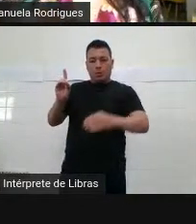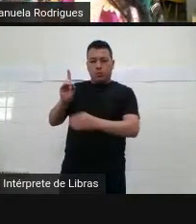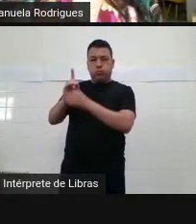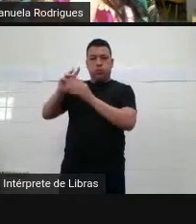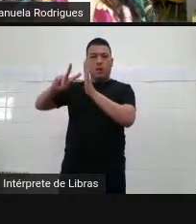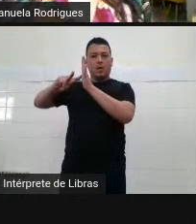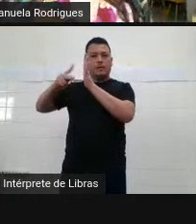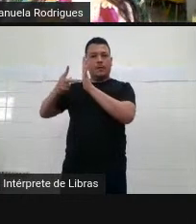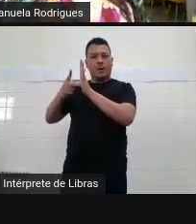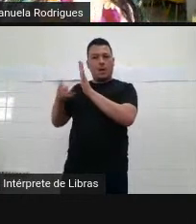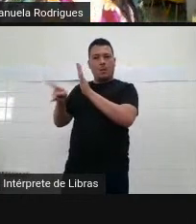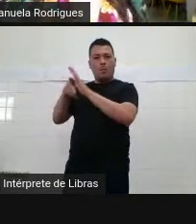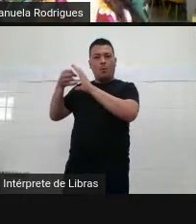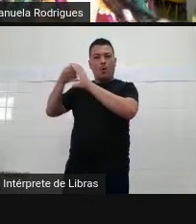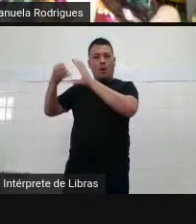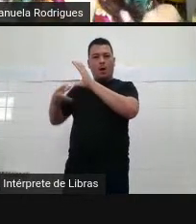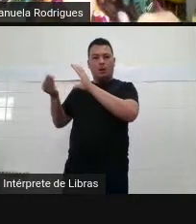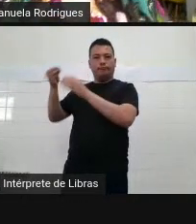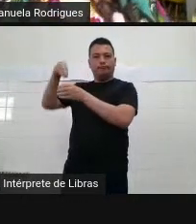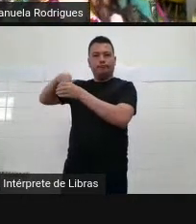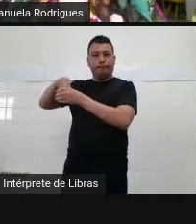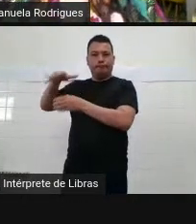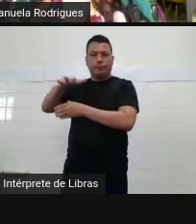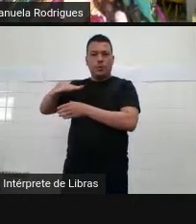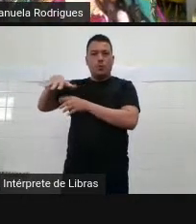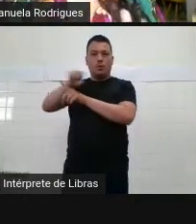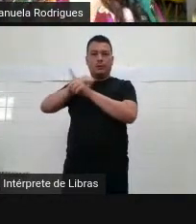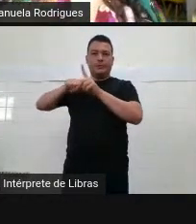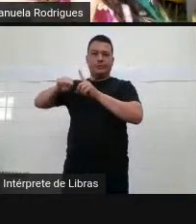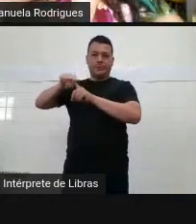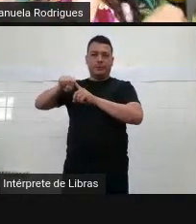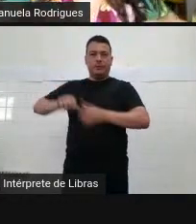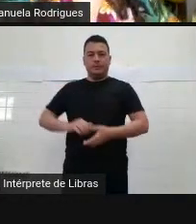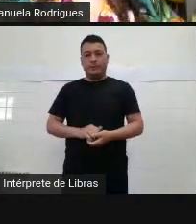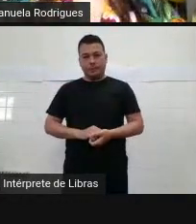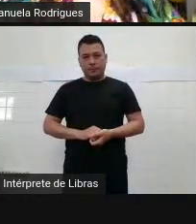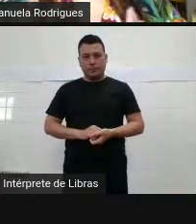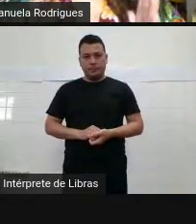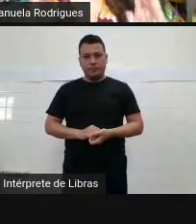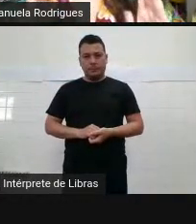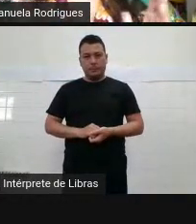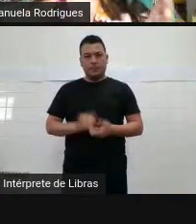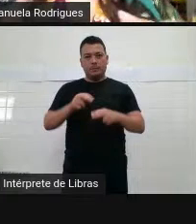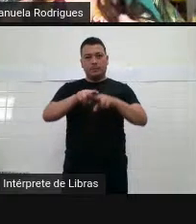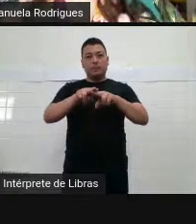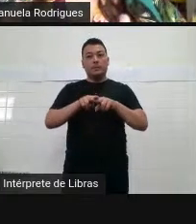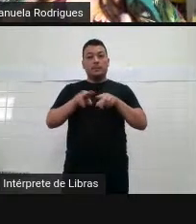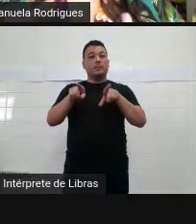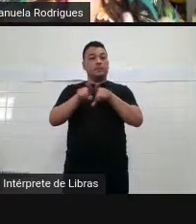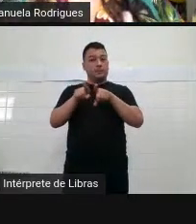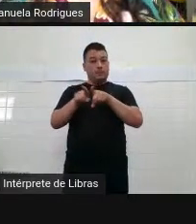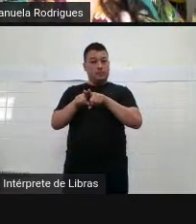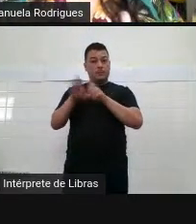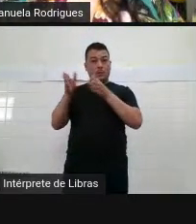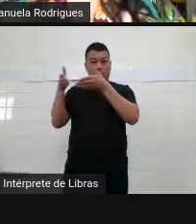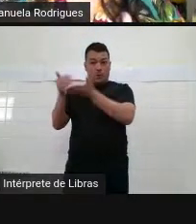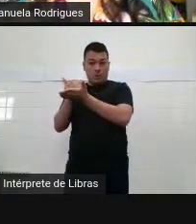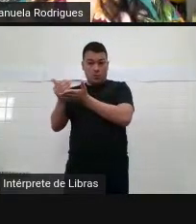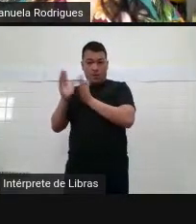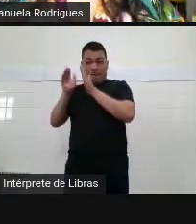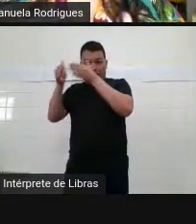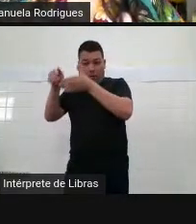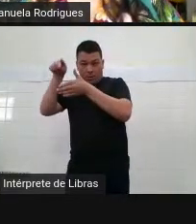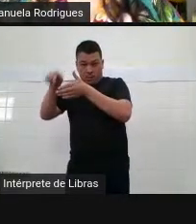sentido dentro da dinâmica social. E aí, justamente, partindo daí, é que